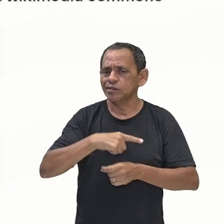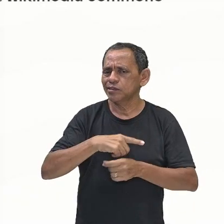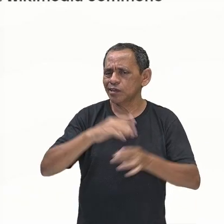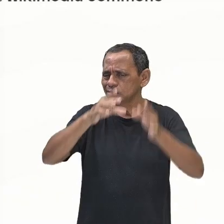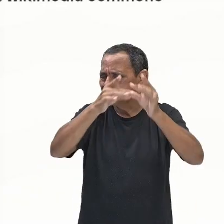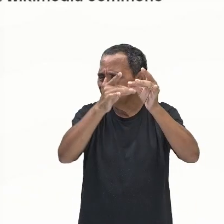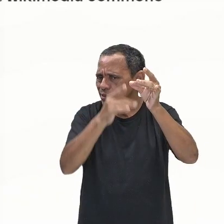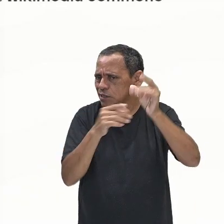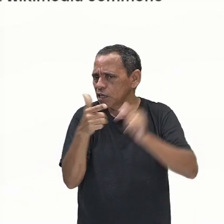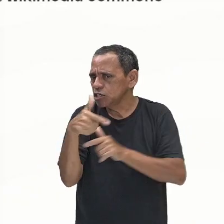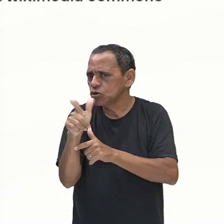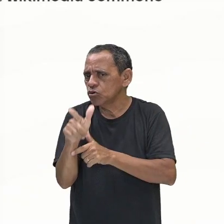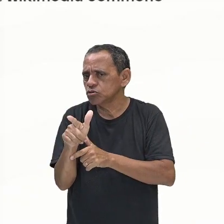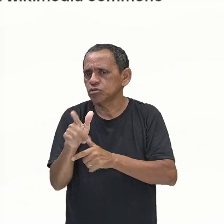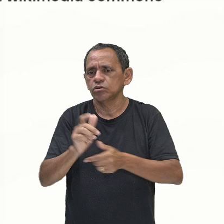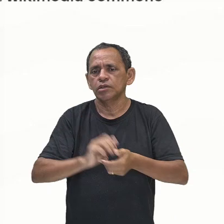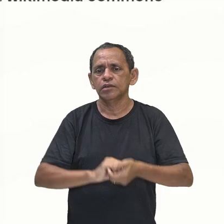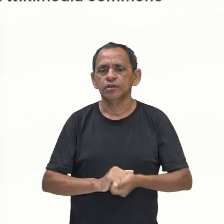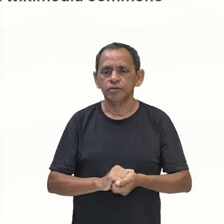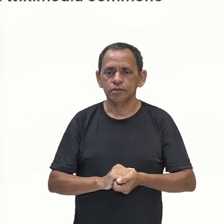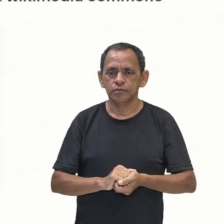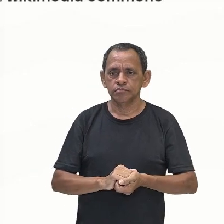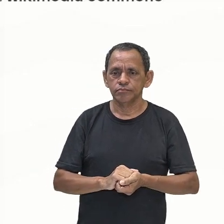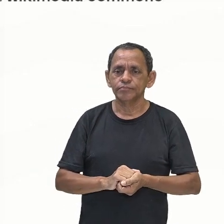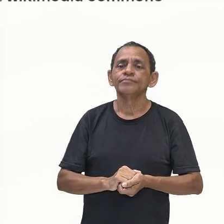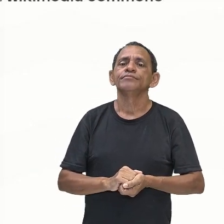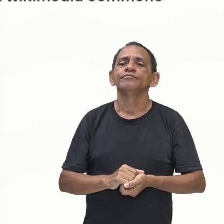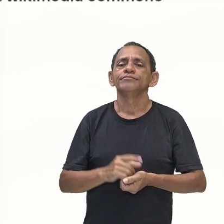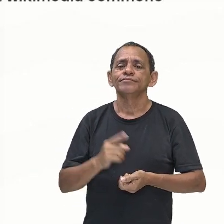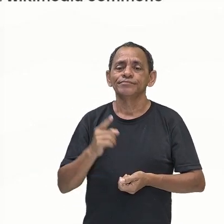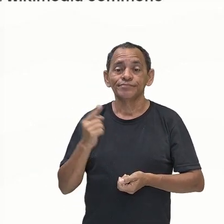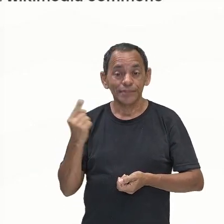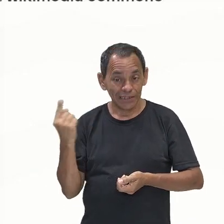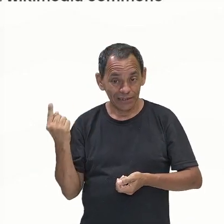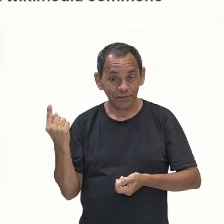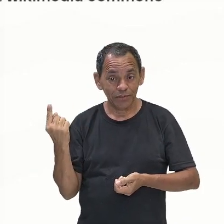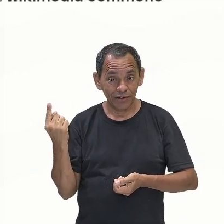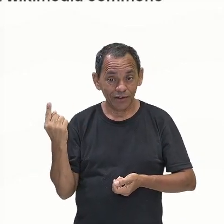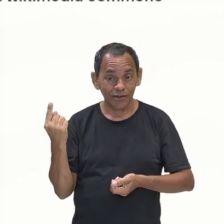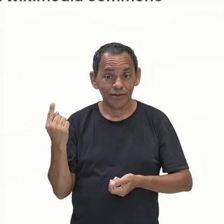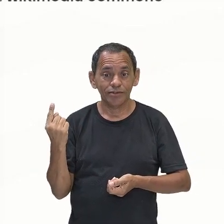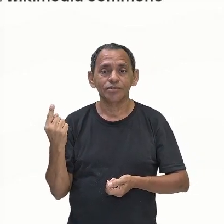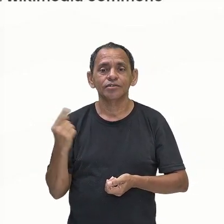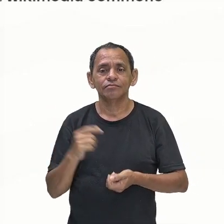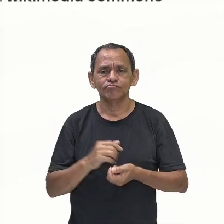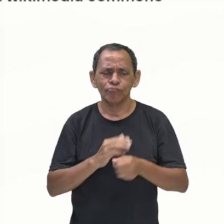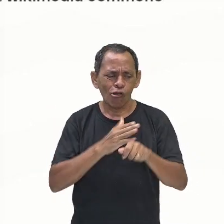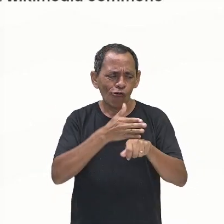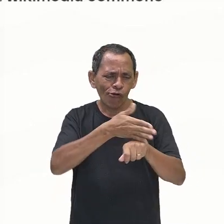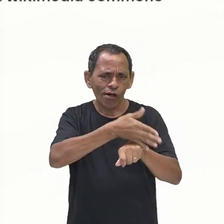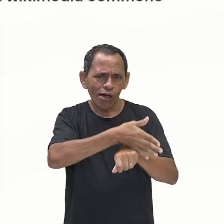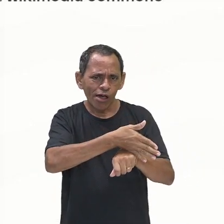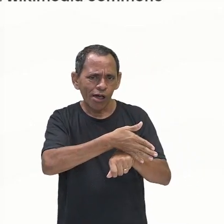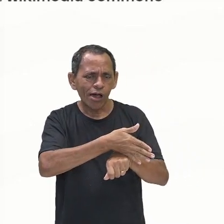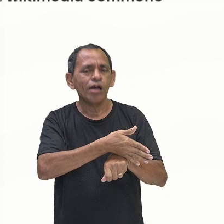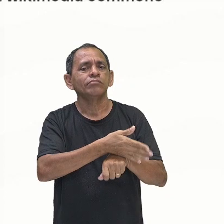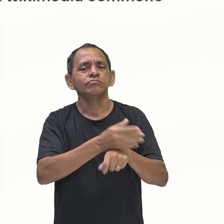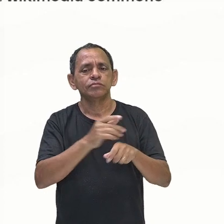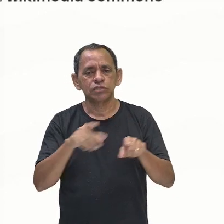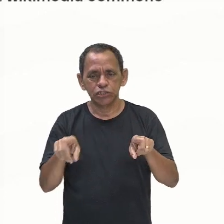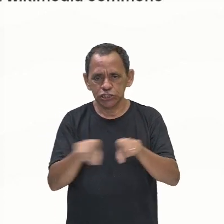ó, que através dessa imagem também de sensoriamento remoto